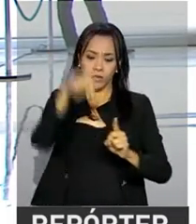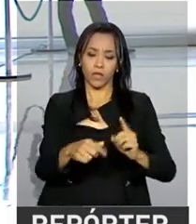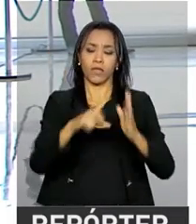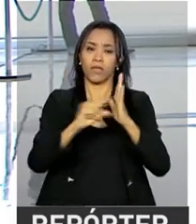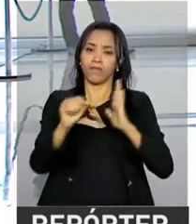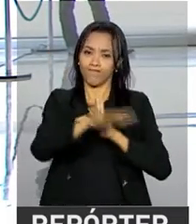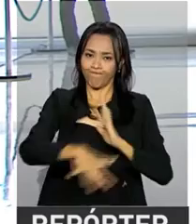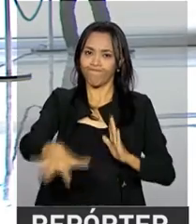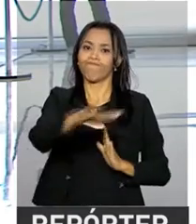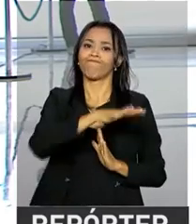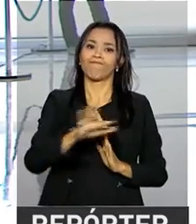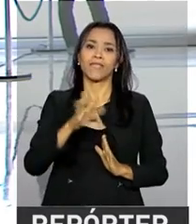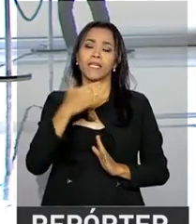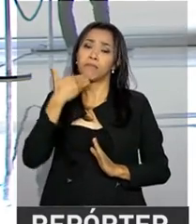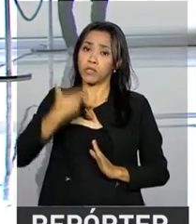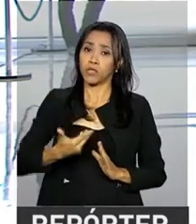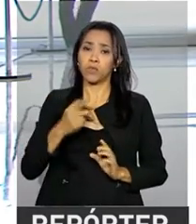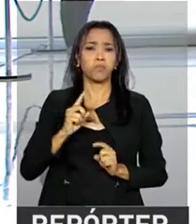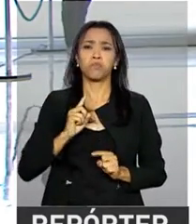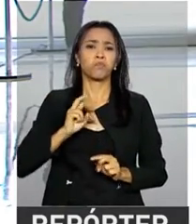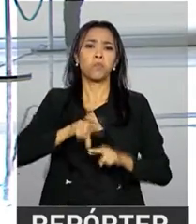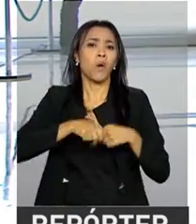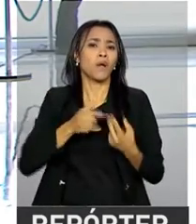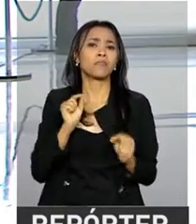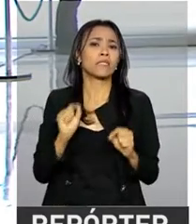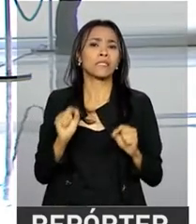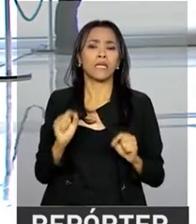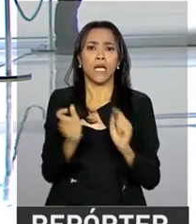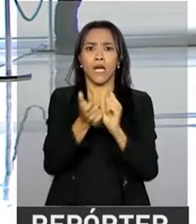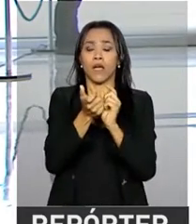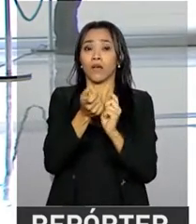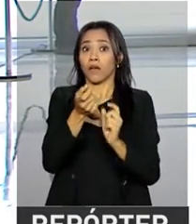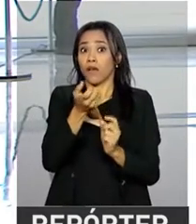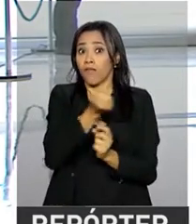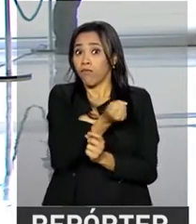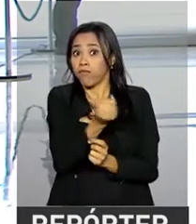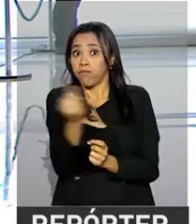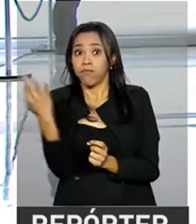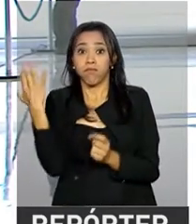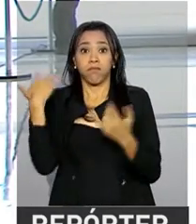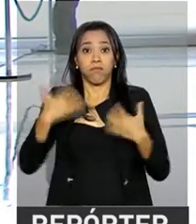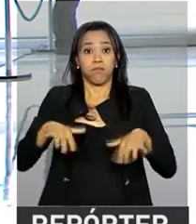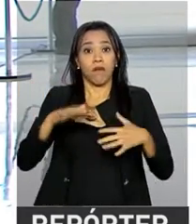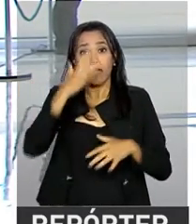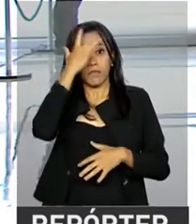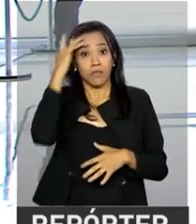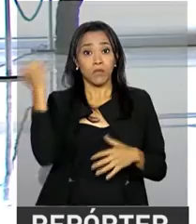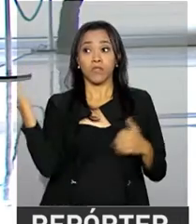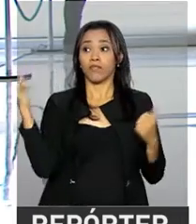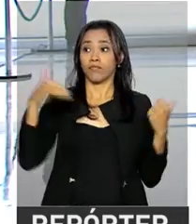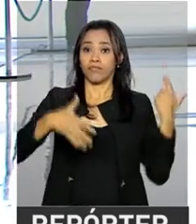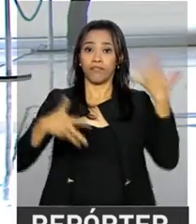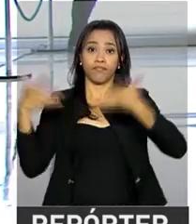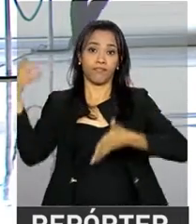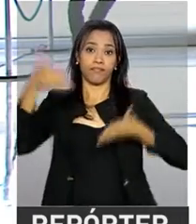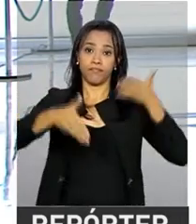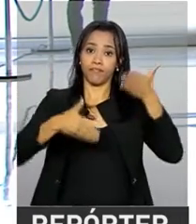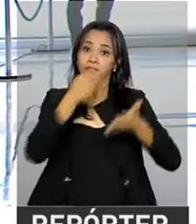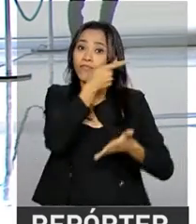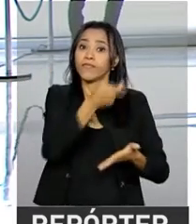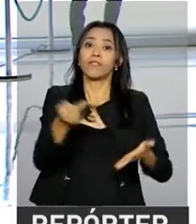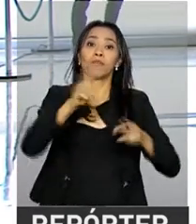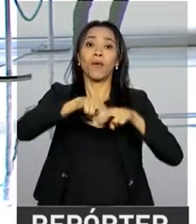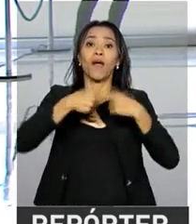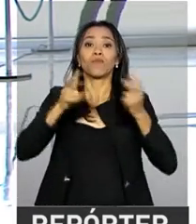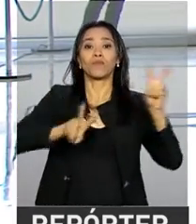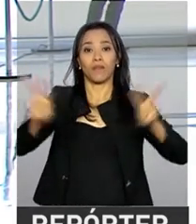do Planalto. Ele fez o pedido por conta do aumento do número de pessoas na cidade até o carnaval. E aí,